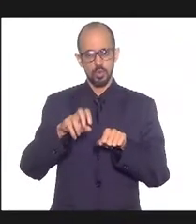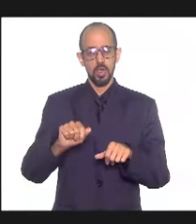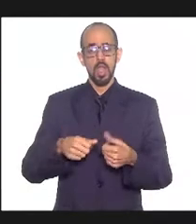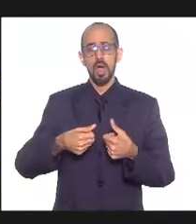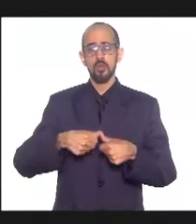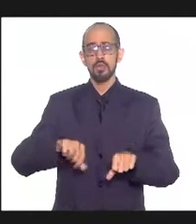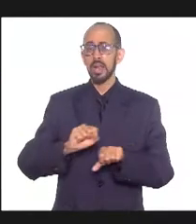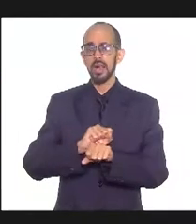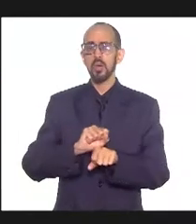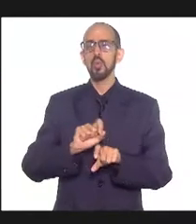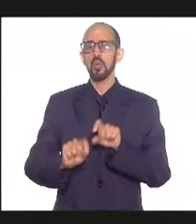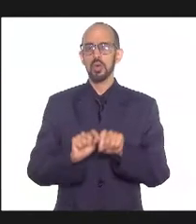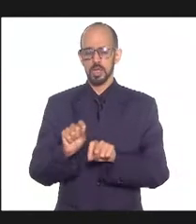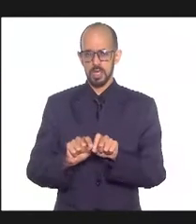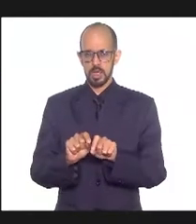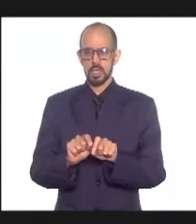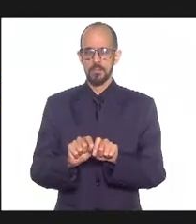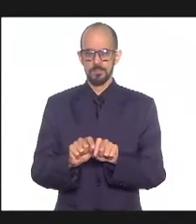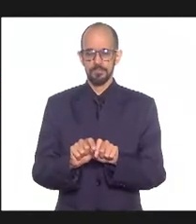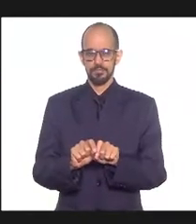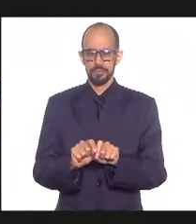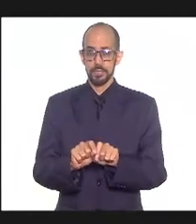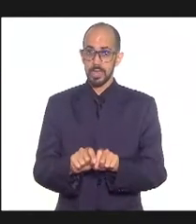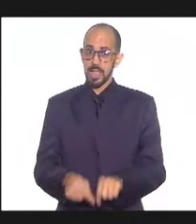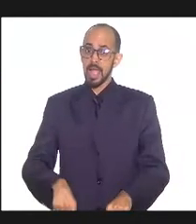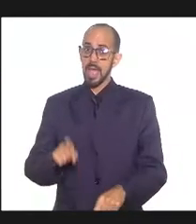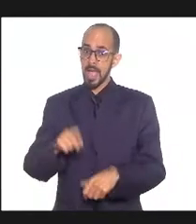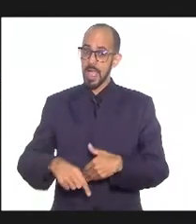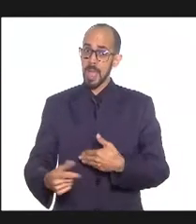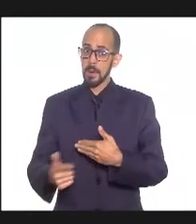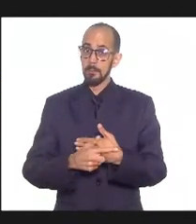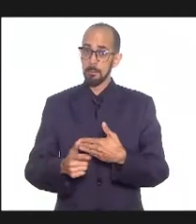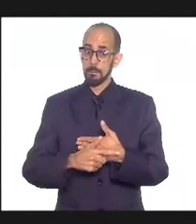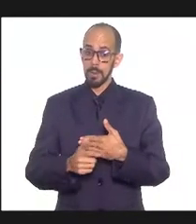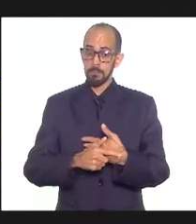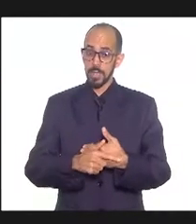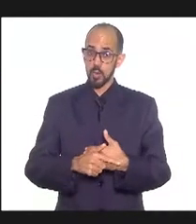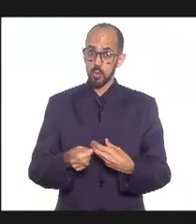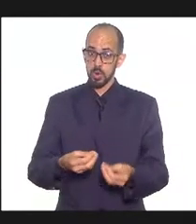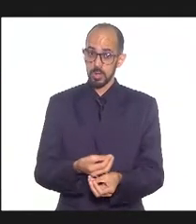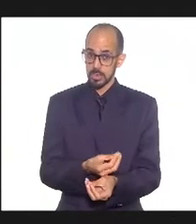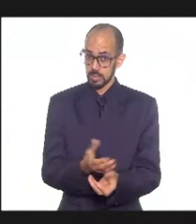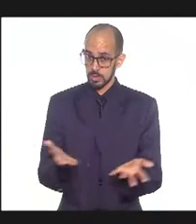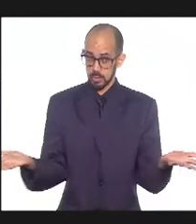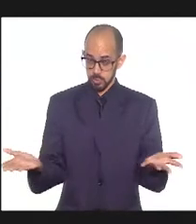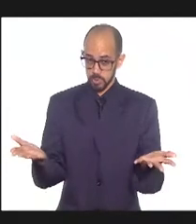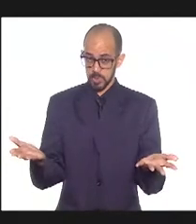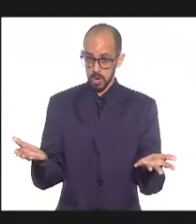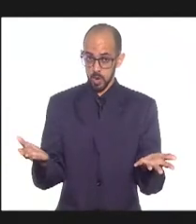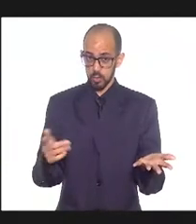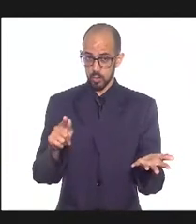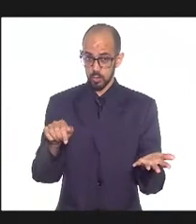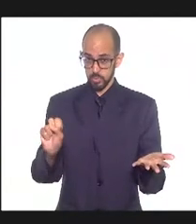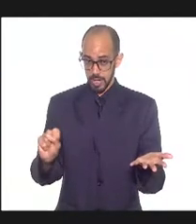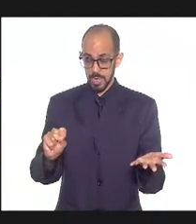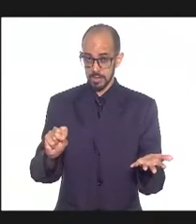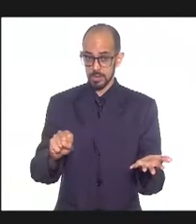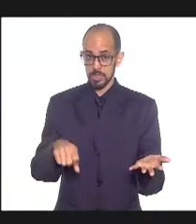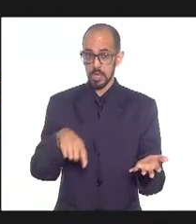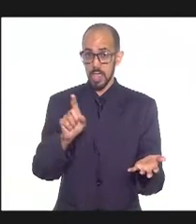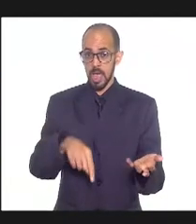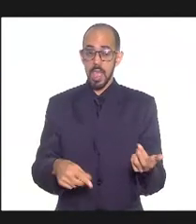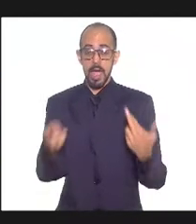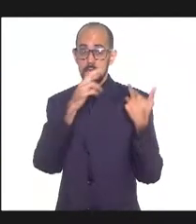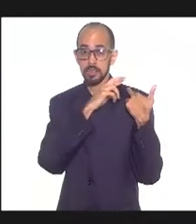ele deixa muito claro, próximo aí, que a atribuição da distribuição do gás natural e a entrega é uma